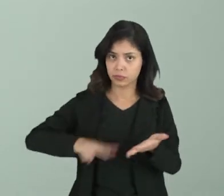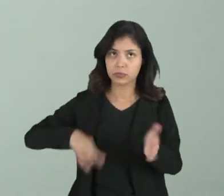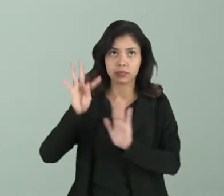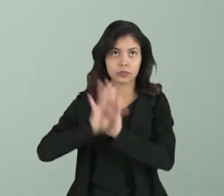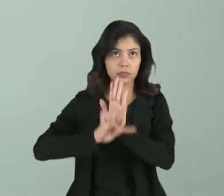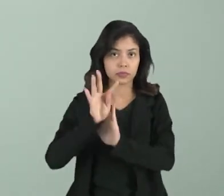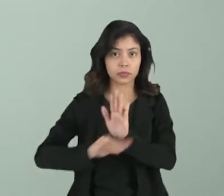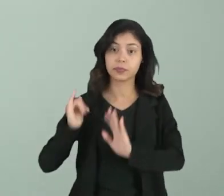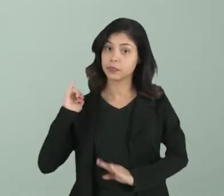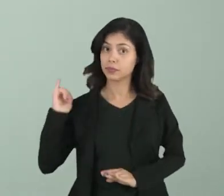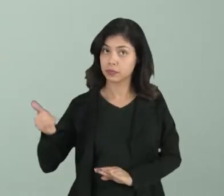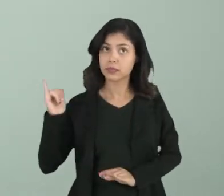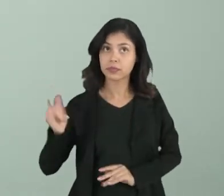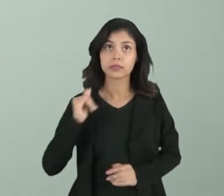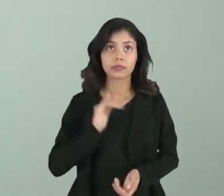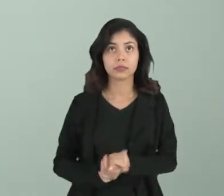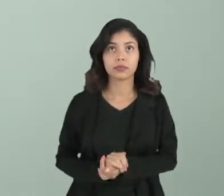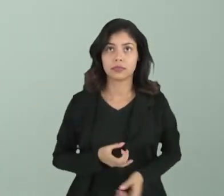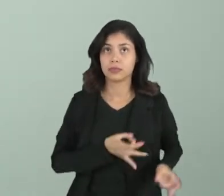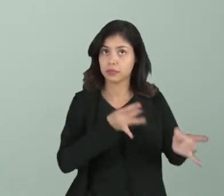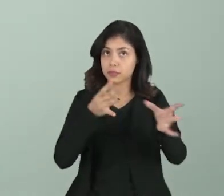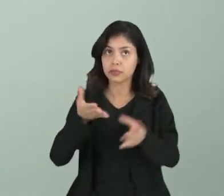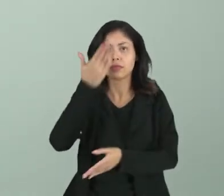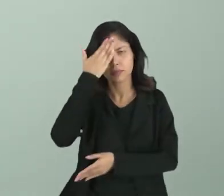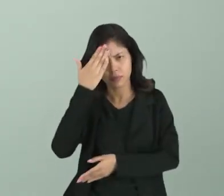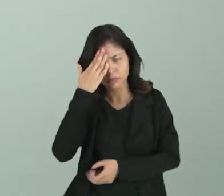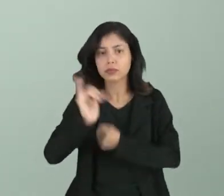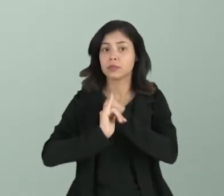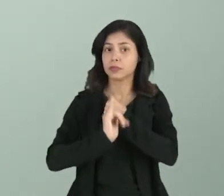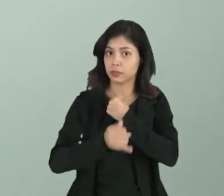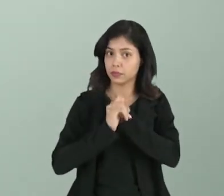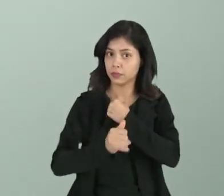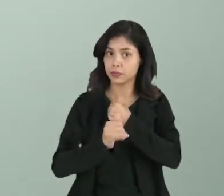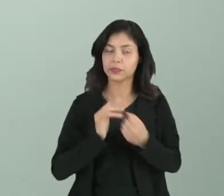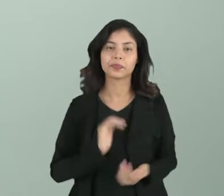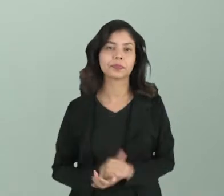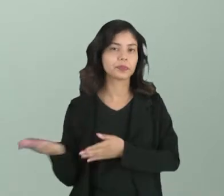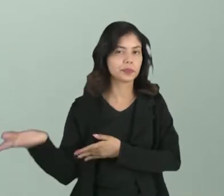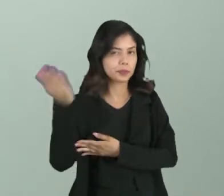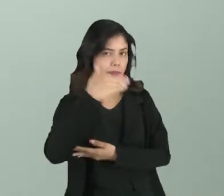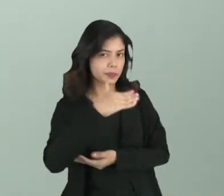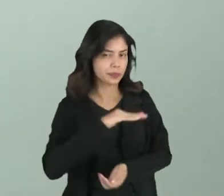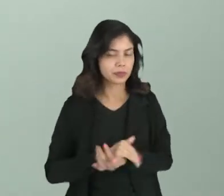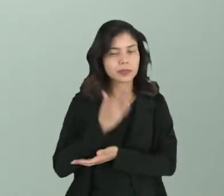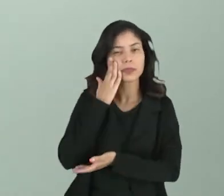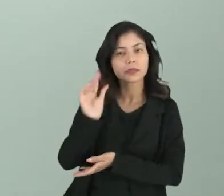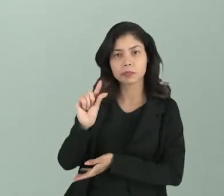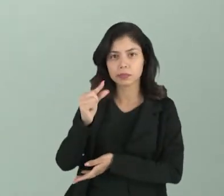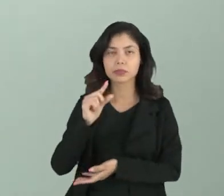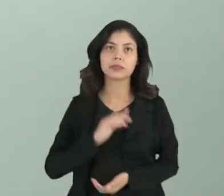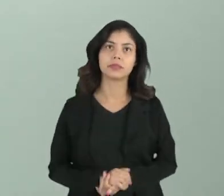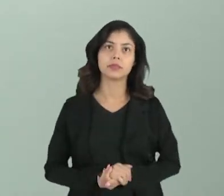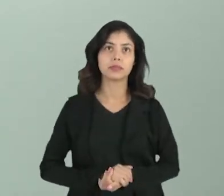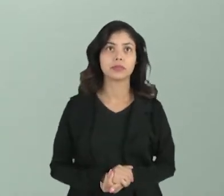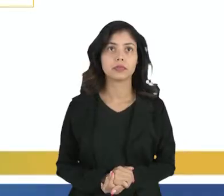de textos narrativos, dicas para ler e compreender crônicas. Então, vamos lá entender um pouquinho.